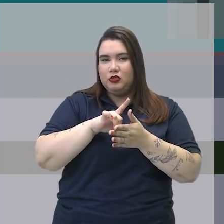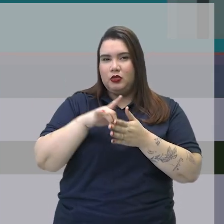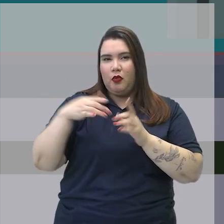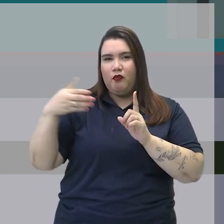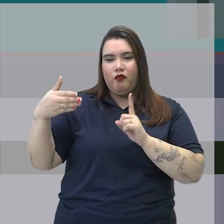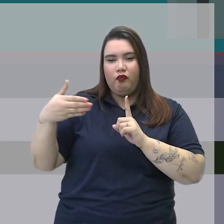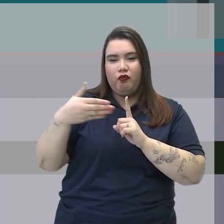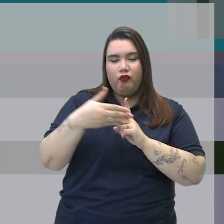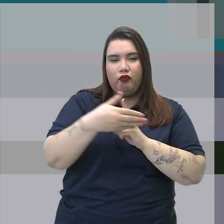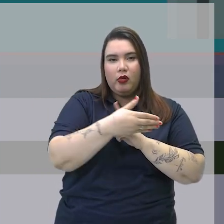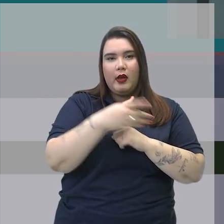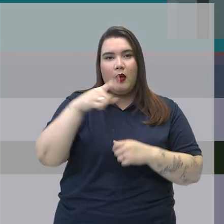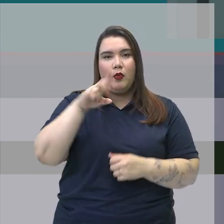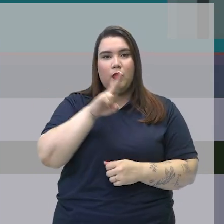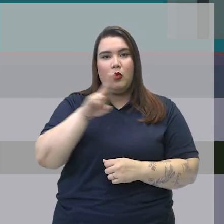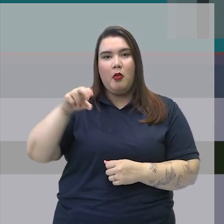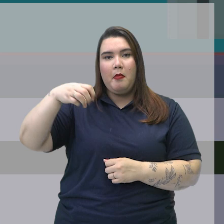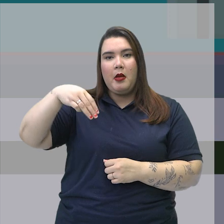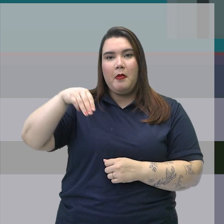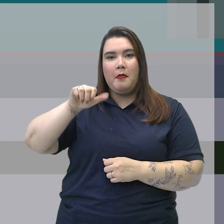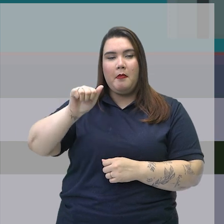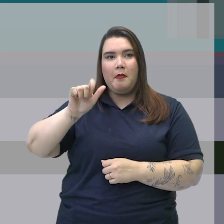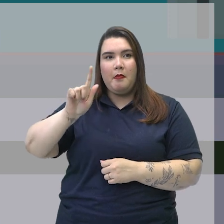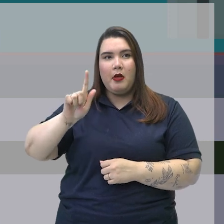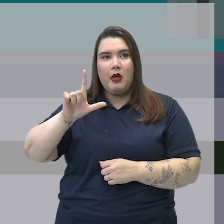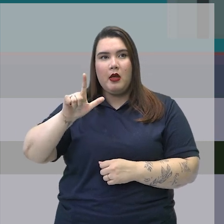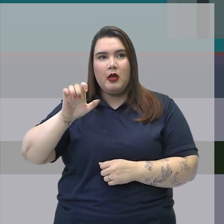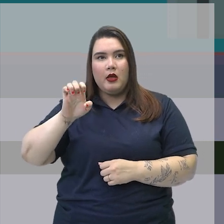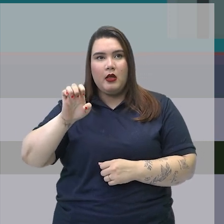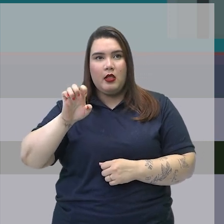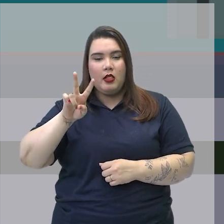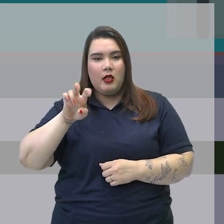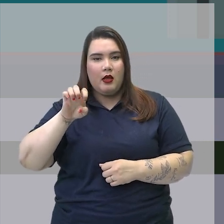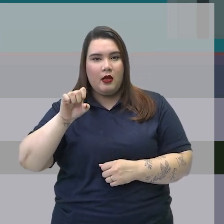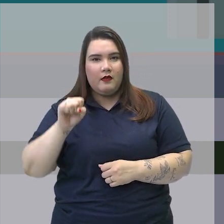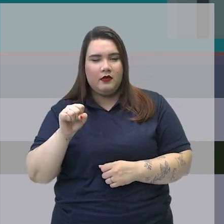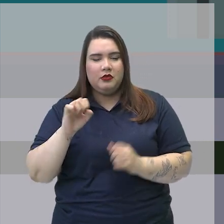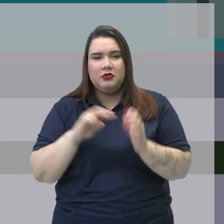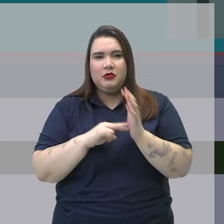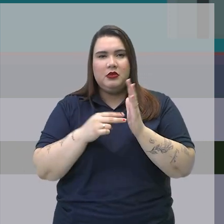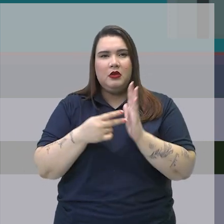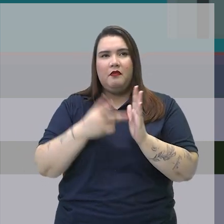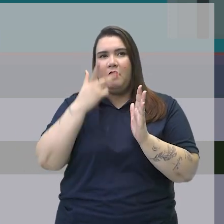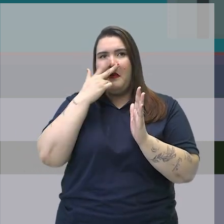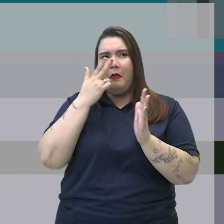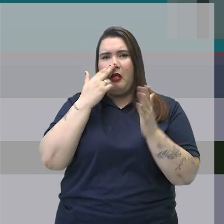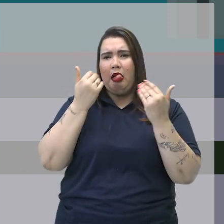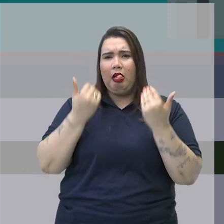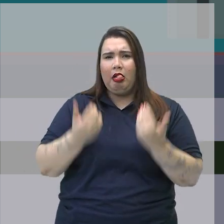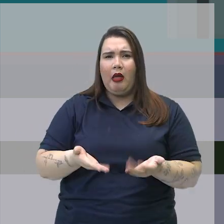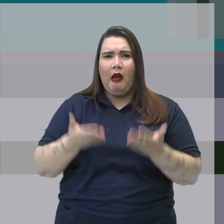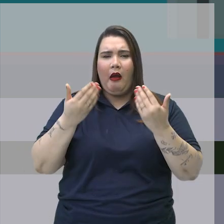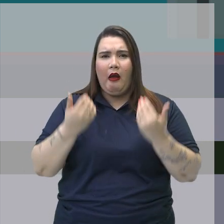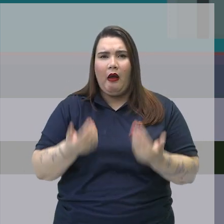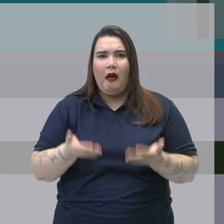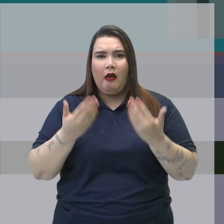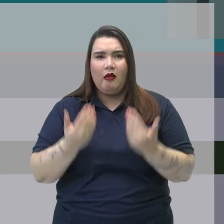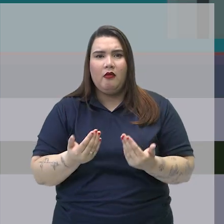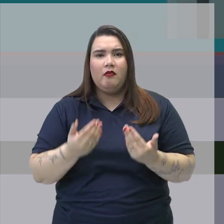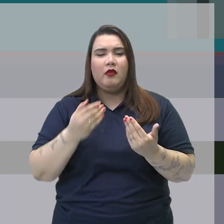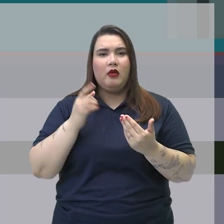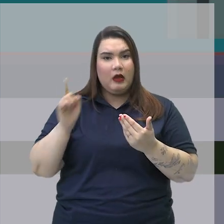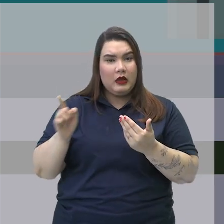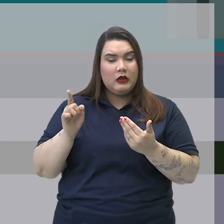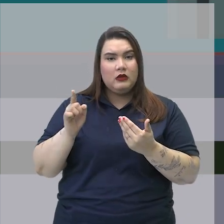se eles levitassem nos trilhos. Na verdade, você não sente trepidação quando você anda num trem maglev,